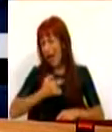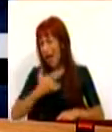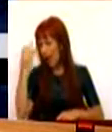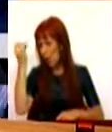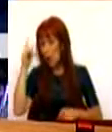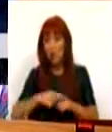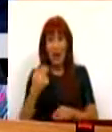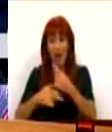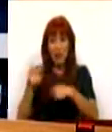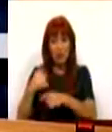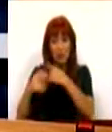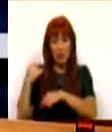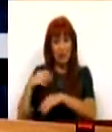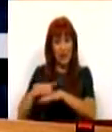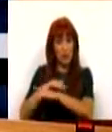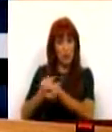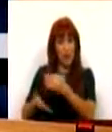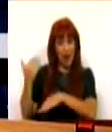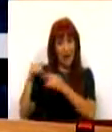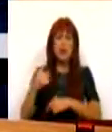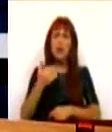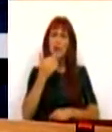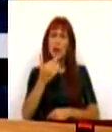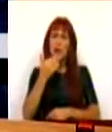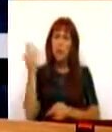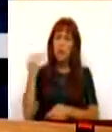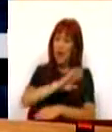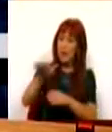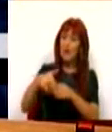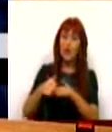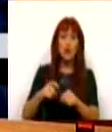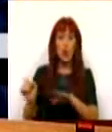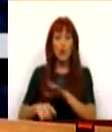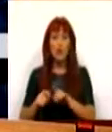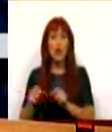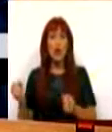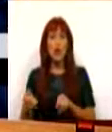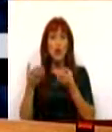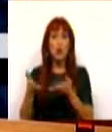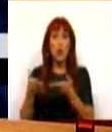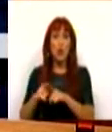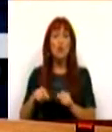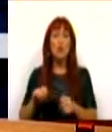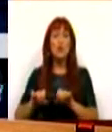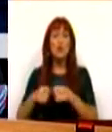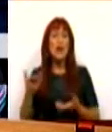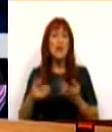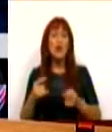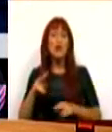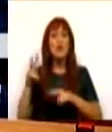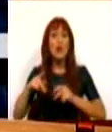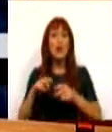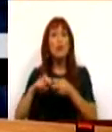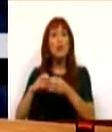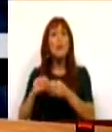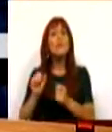de administrações anteriores, e solicitou a participação do Fundo de Socorro Social através do equilíbrio financeiro para resolver esse mesmo